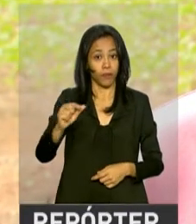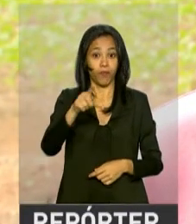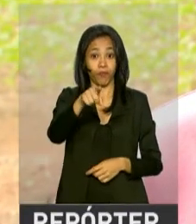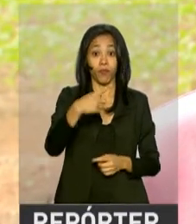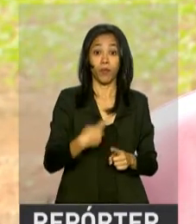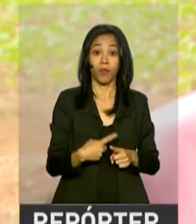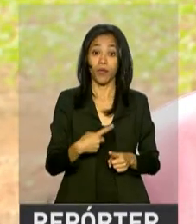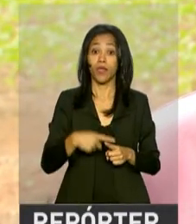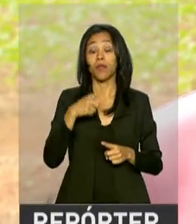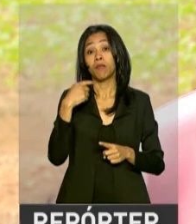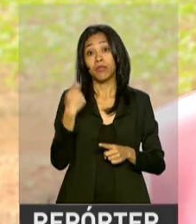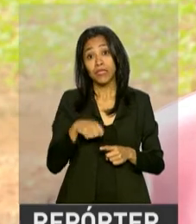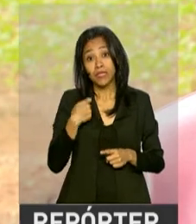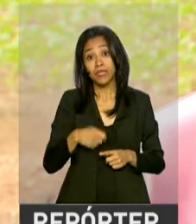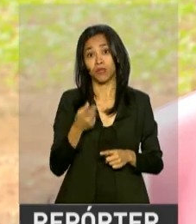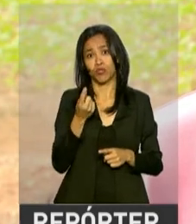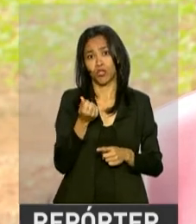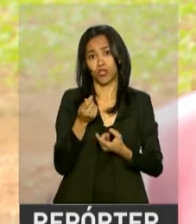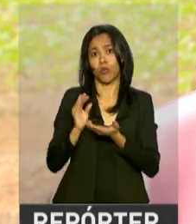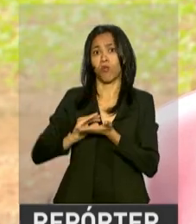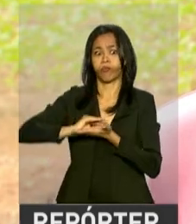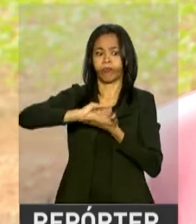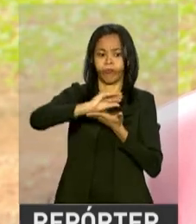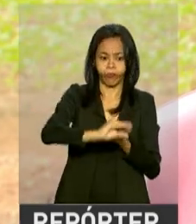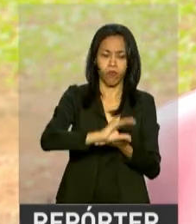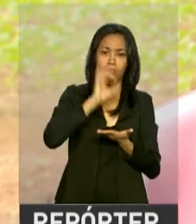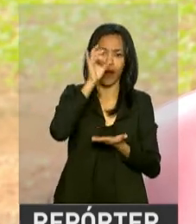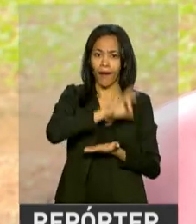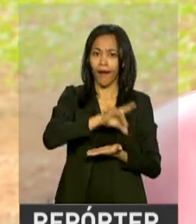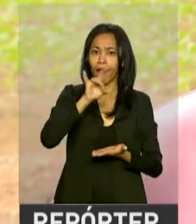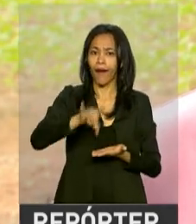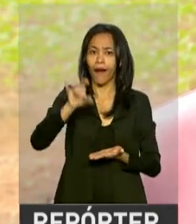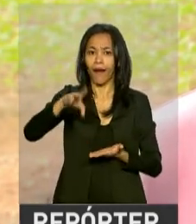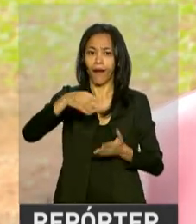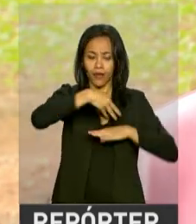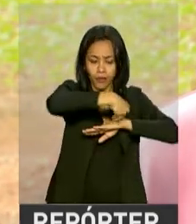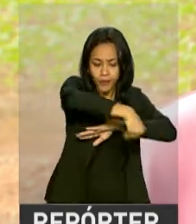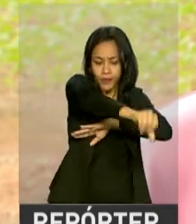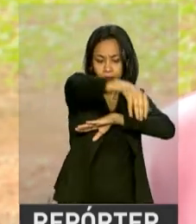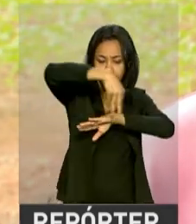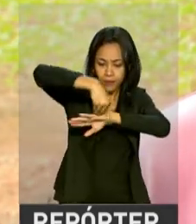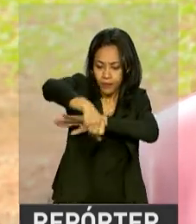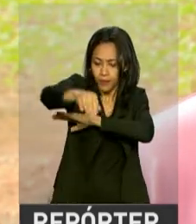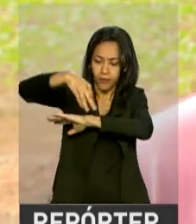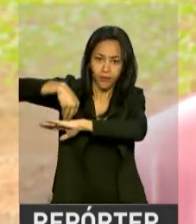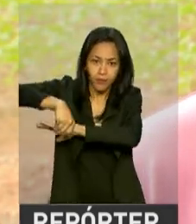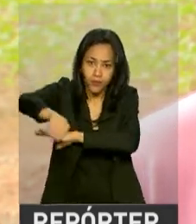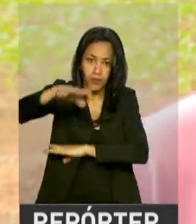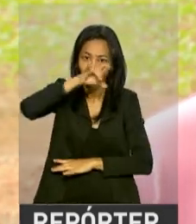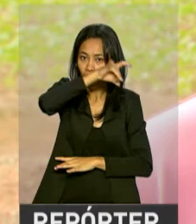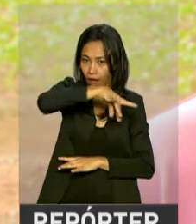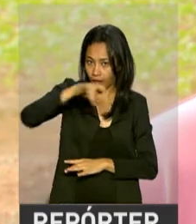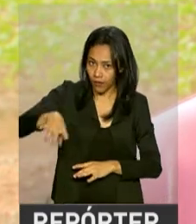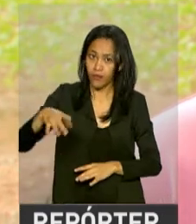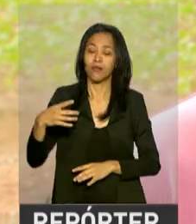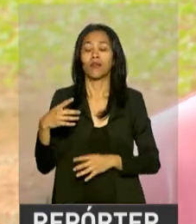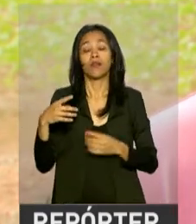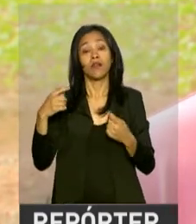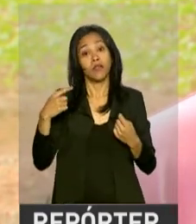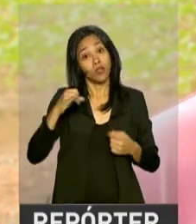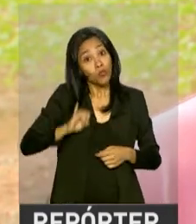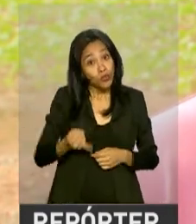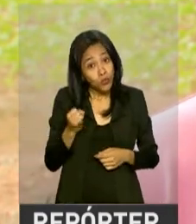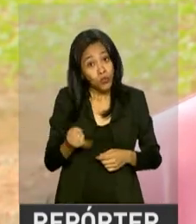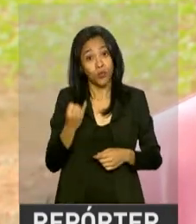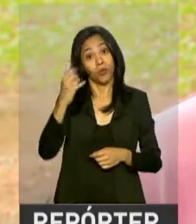a cada a cada safra então é você ter o custeio disponibilizado se possível no juro